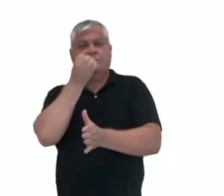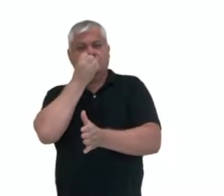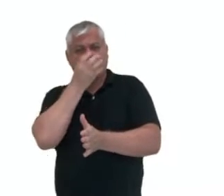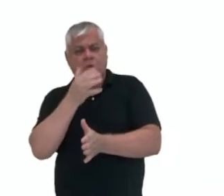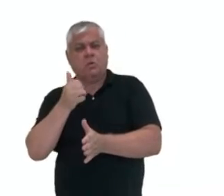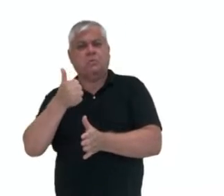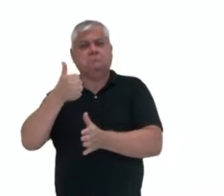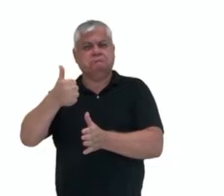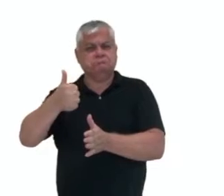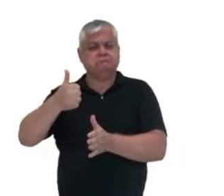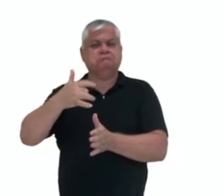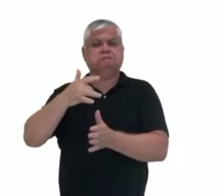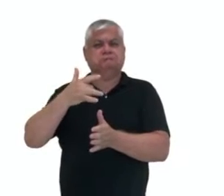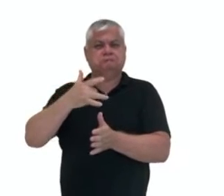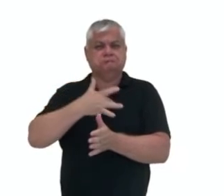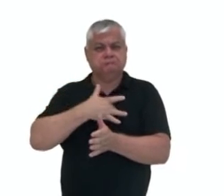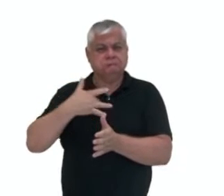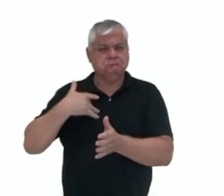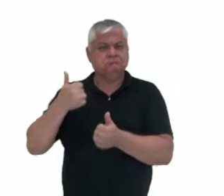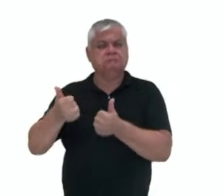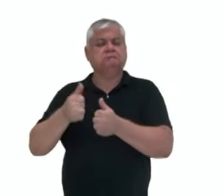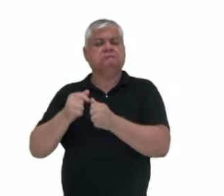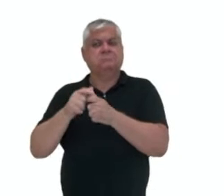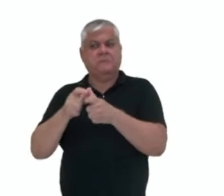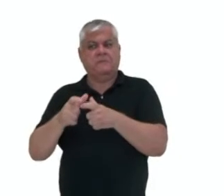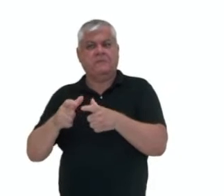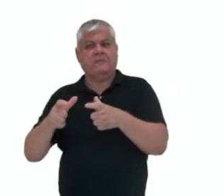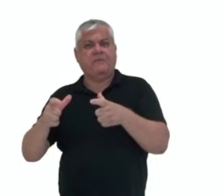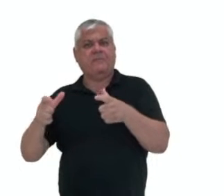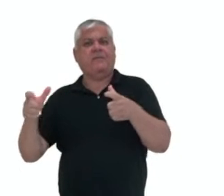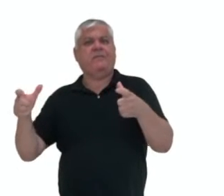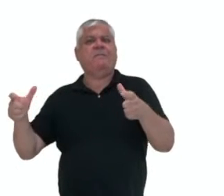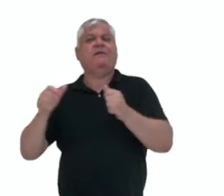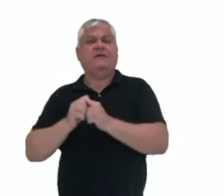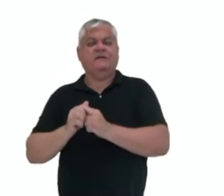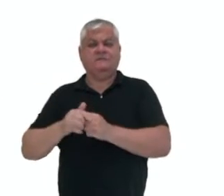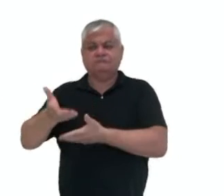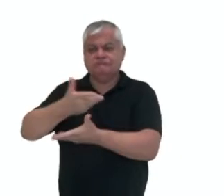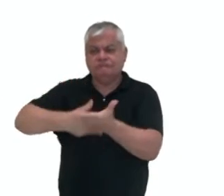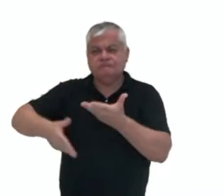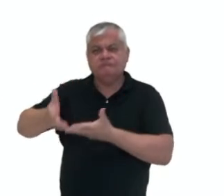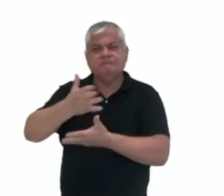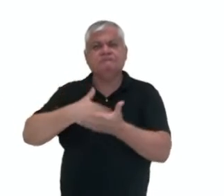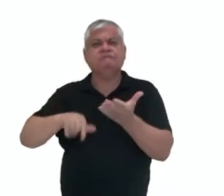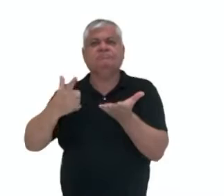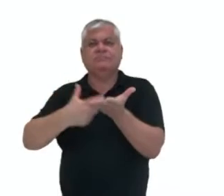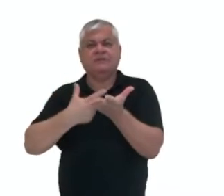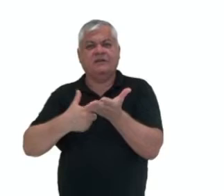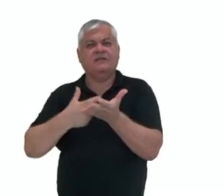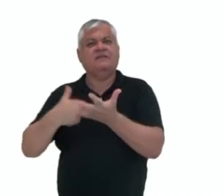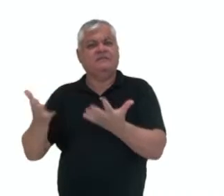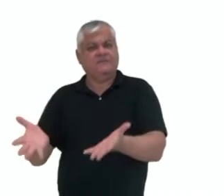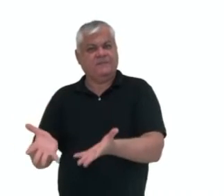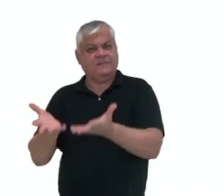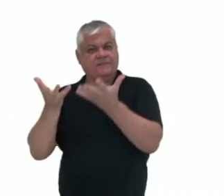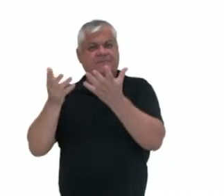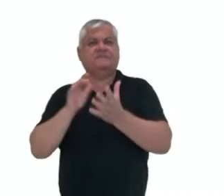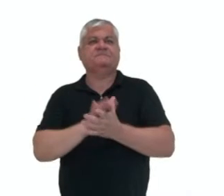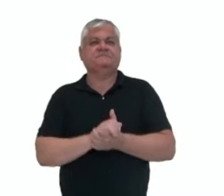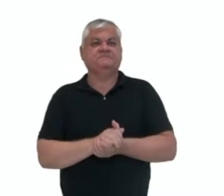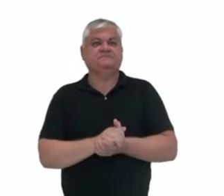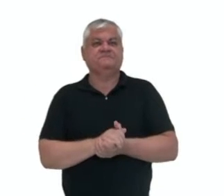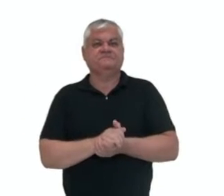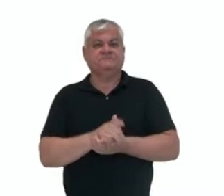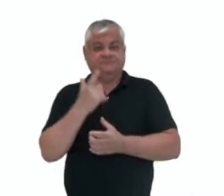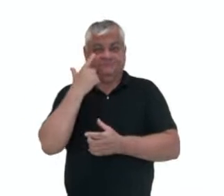em estratégias de ordem macro e micro para restabelecer o negócio de livrarias e editoras. Então eu tenho aqui esta